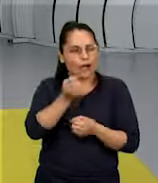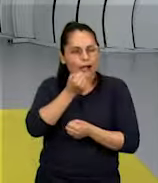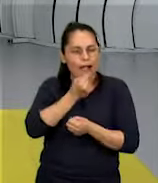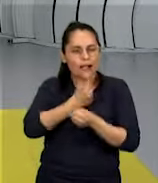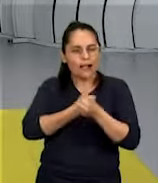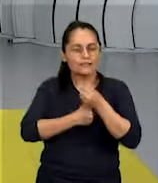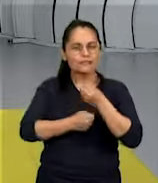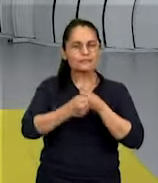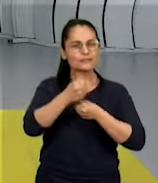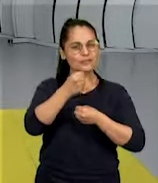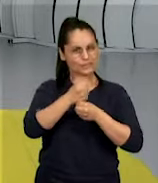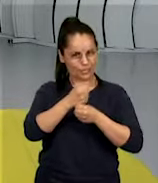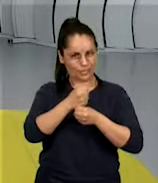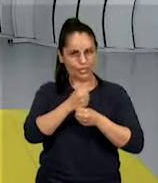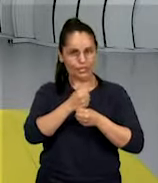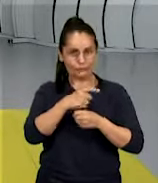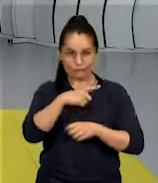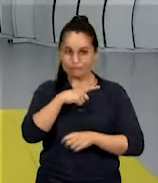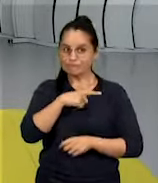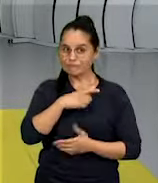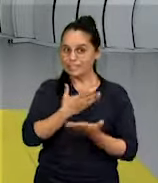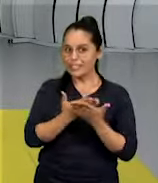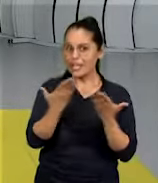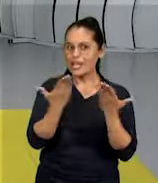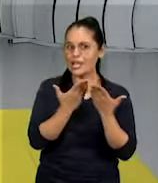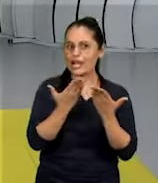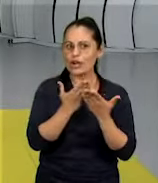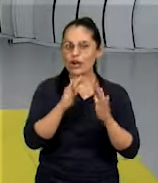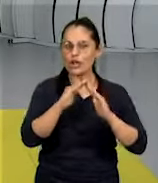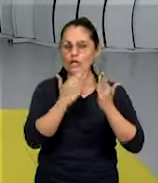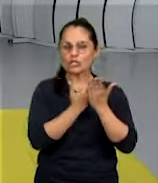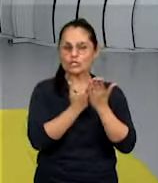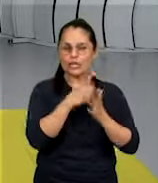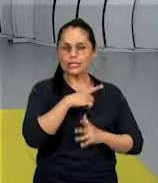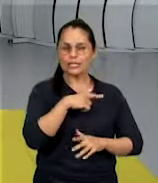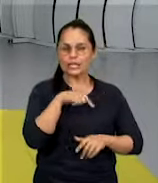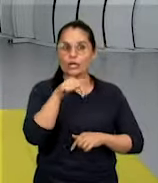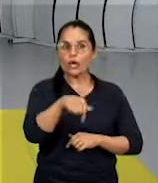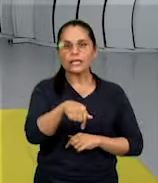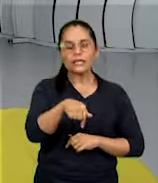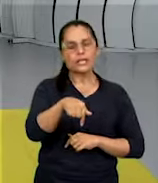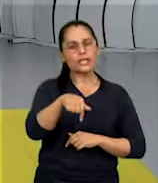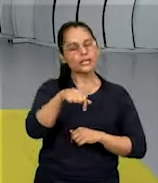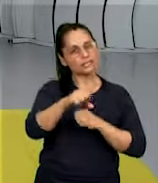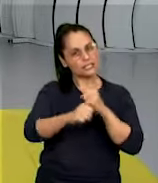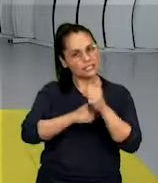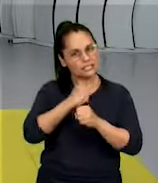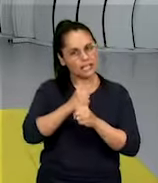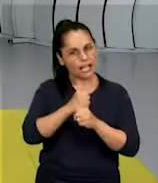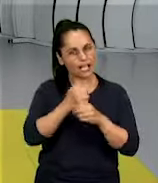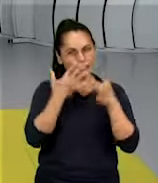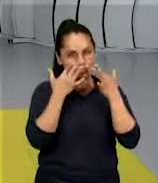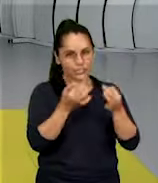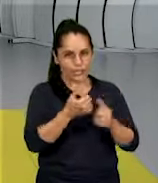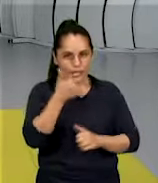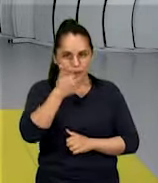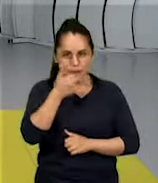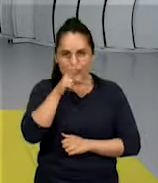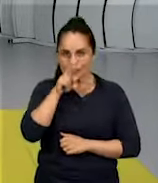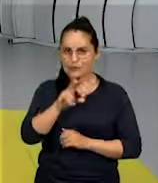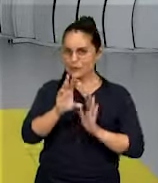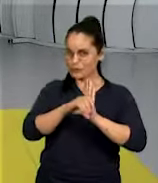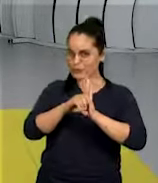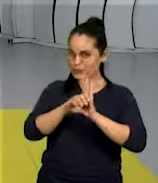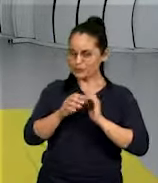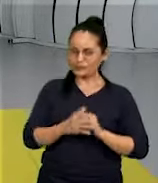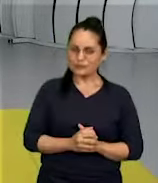o quarto ano do ano passado teve aula e agora na escola vocês estão tendo aula, mas aqui, esse ano no Se Liga, é a primeira vez que vocês vão ver esse